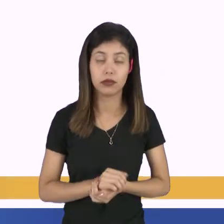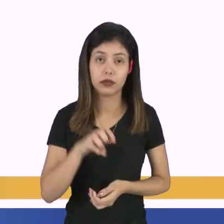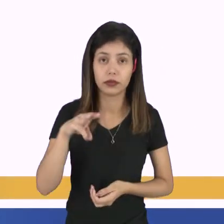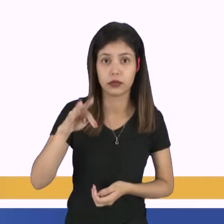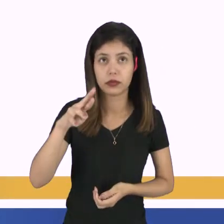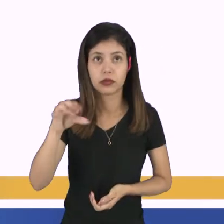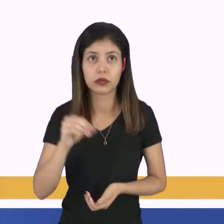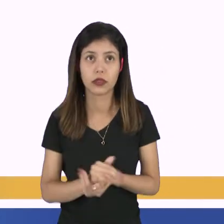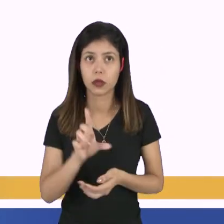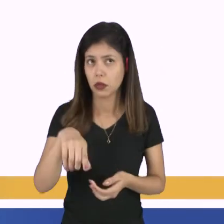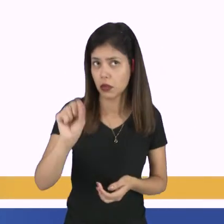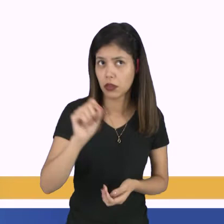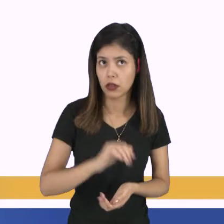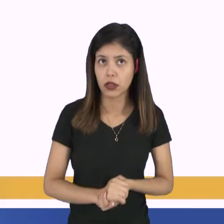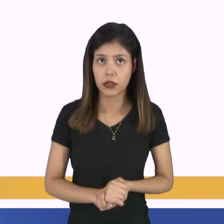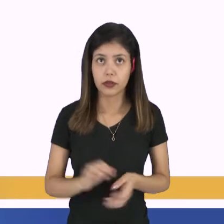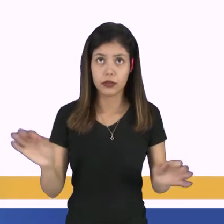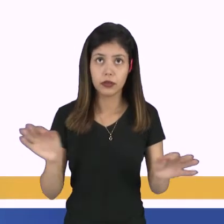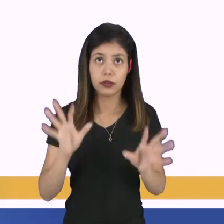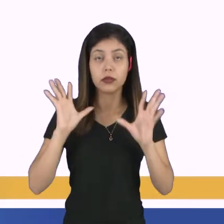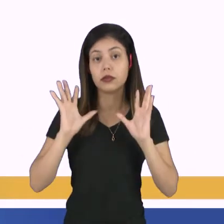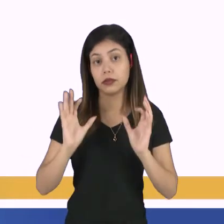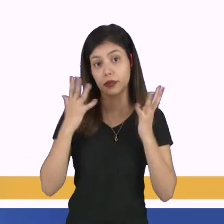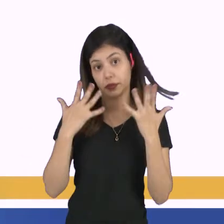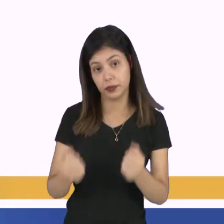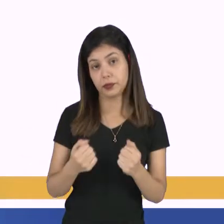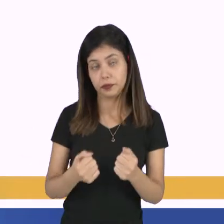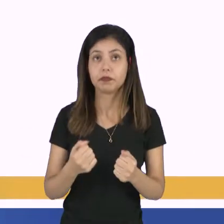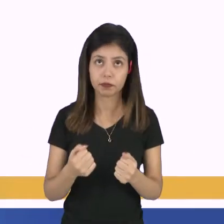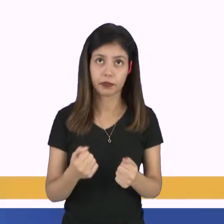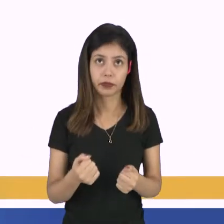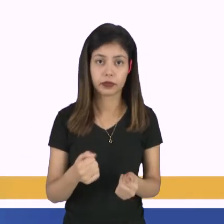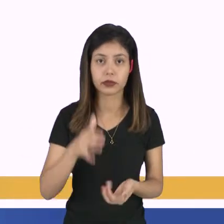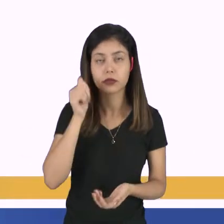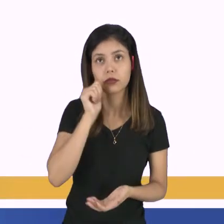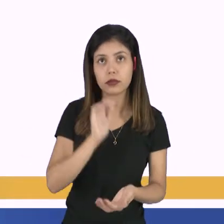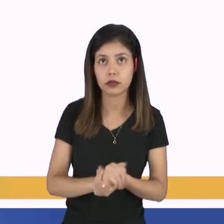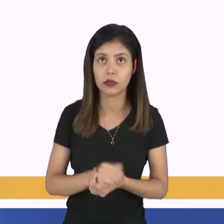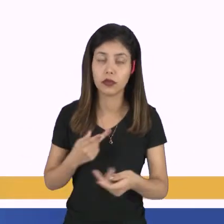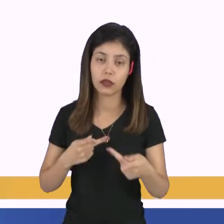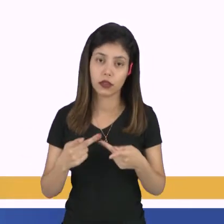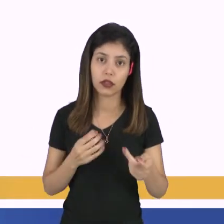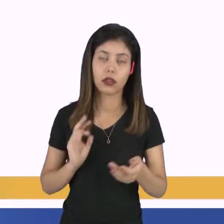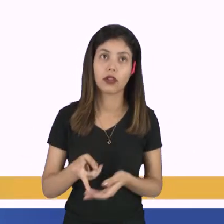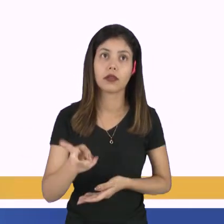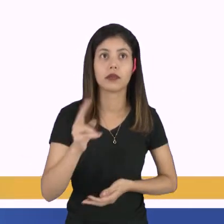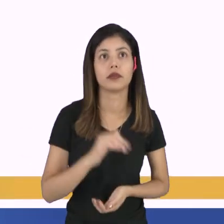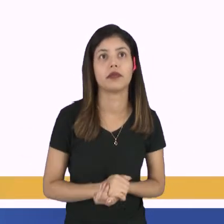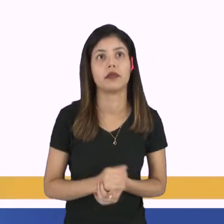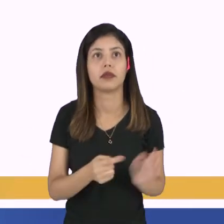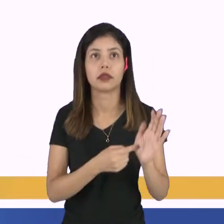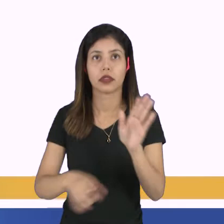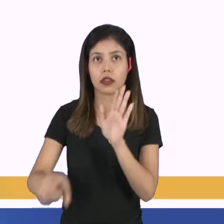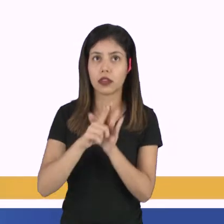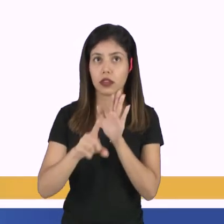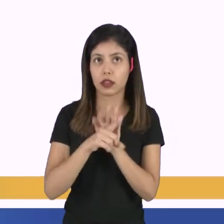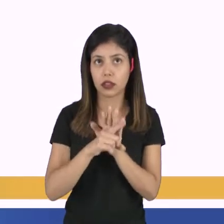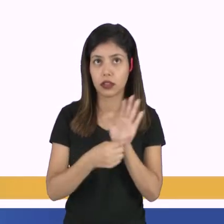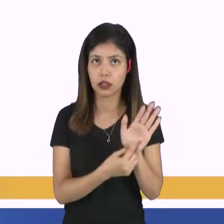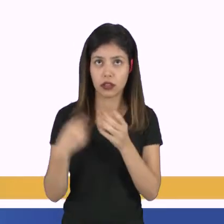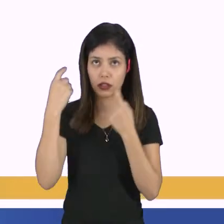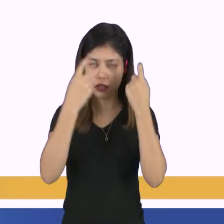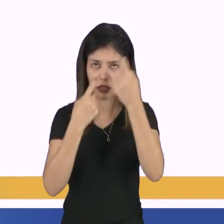Matheus, sem opção de escolha, acatou as ordens de sua esposa e assim procedeu no projeto. Determine a lei de formação